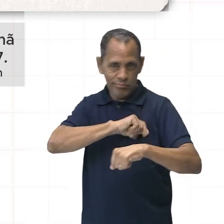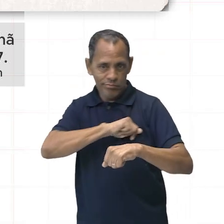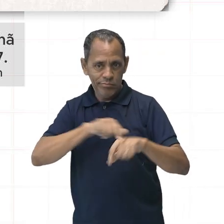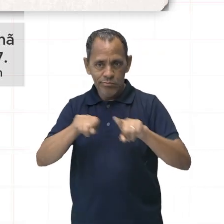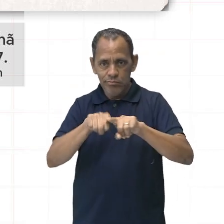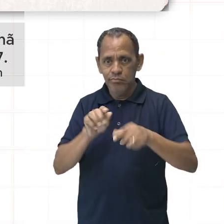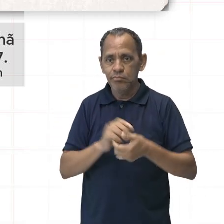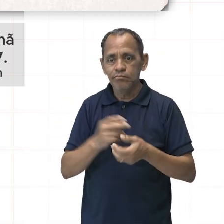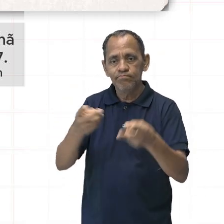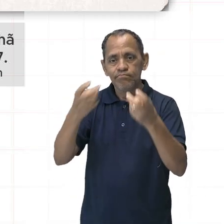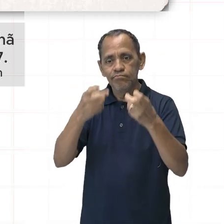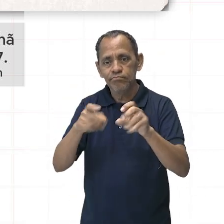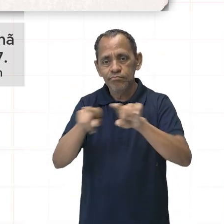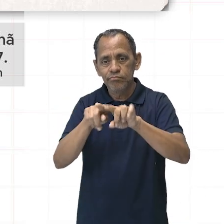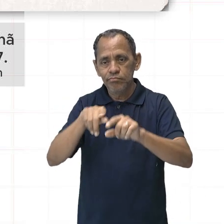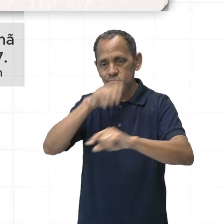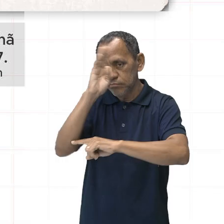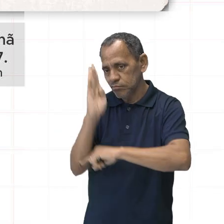sobre o